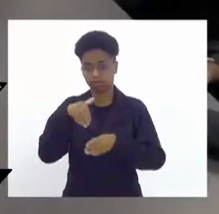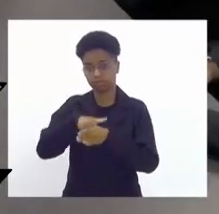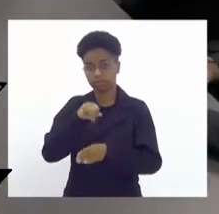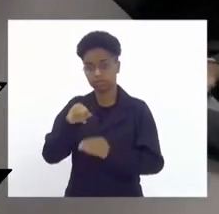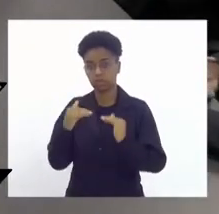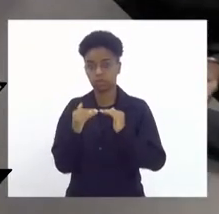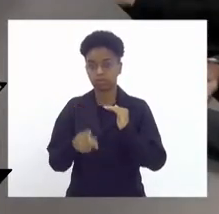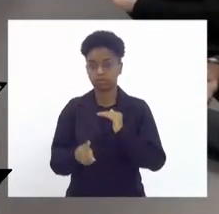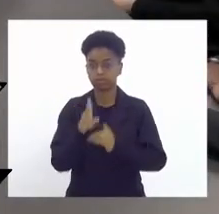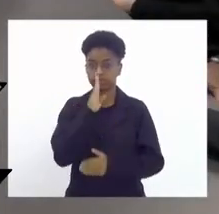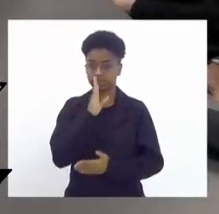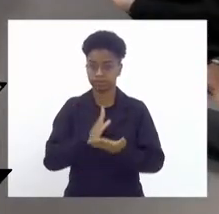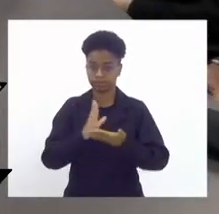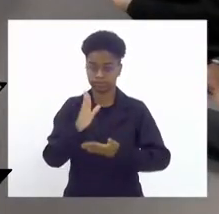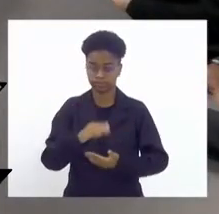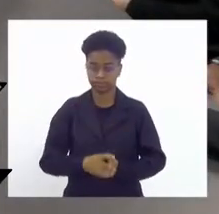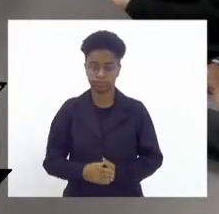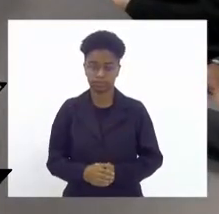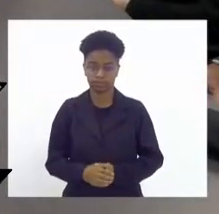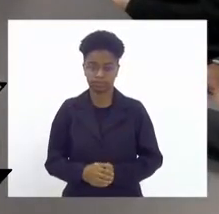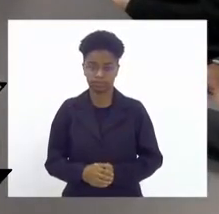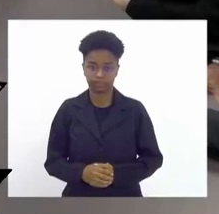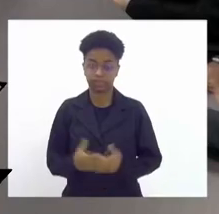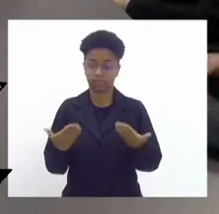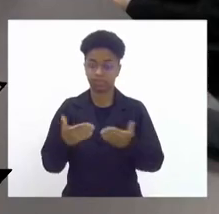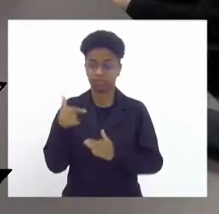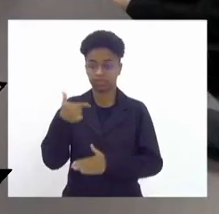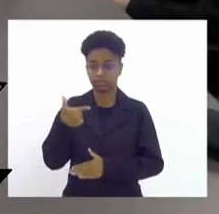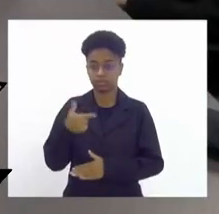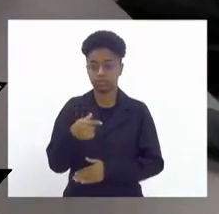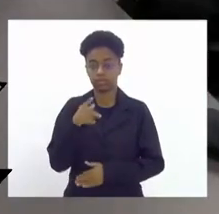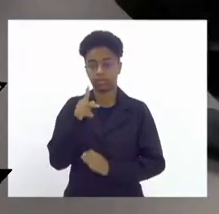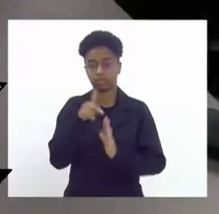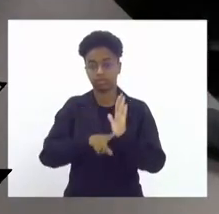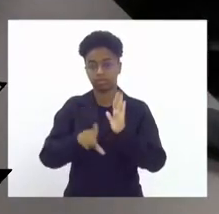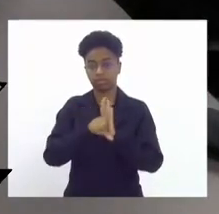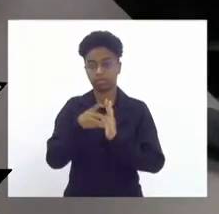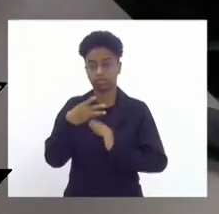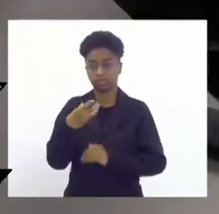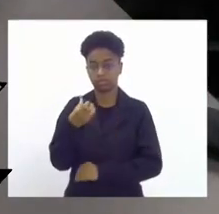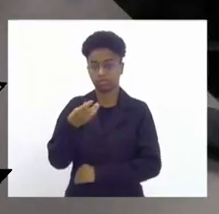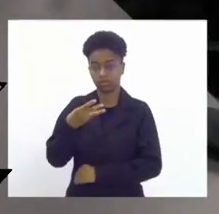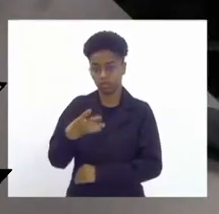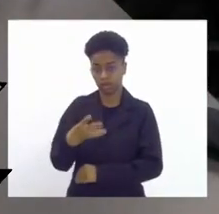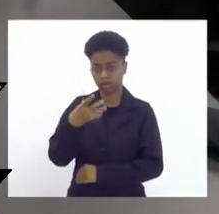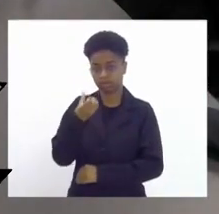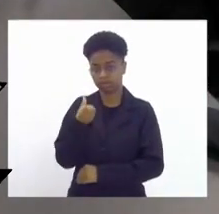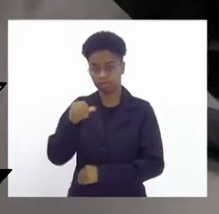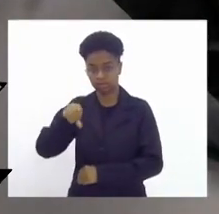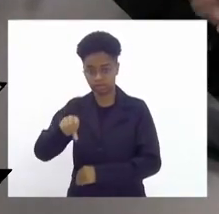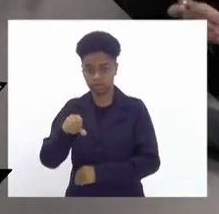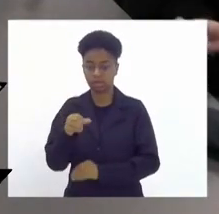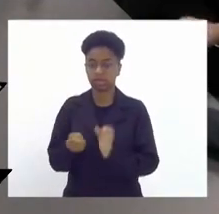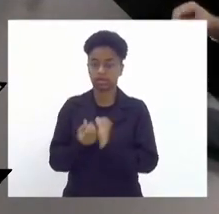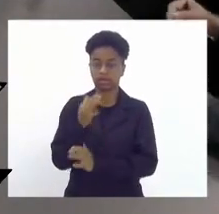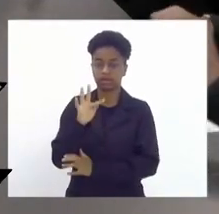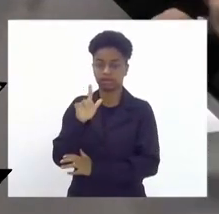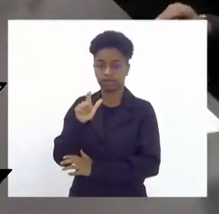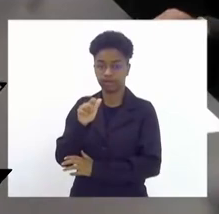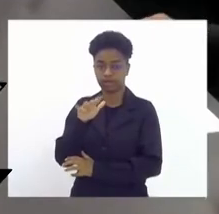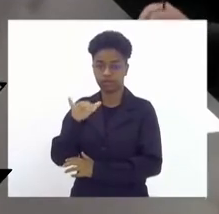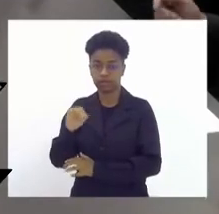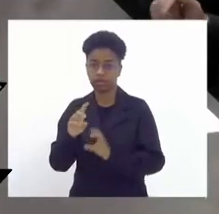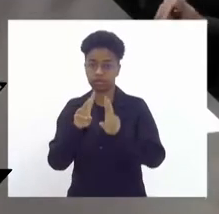senhores que aprovam, permaneçam como estão, aprovado. Passa ao segundo da pauta, o PL 3469 de 2017, de autoria do deputado Flávio Serafini, que institui o Programa de